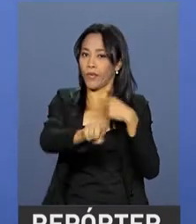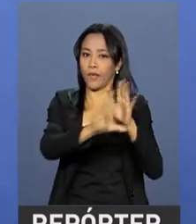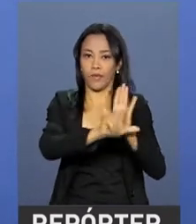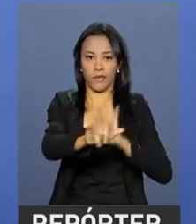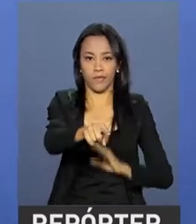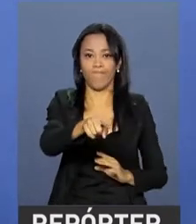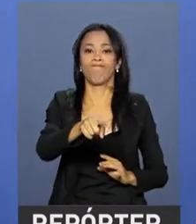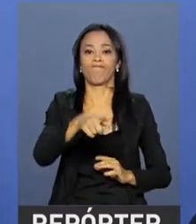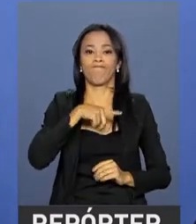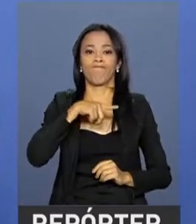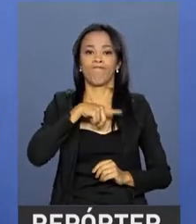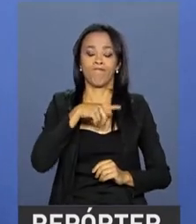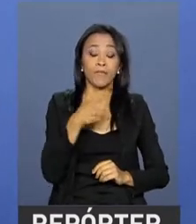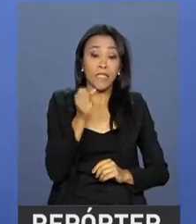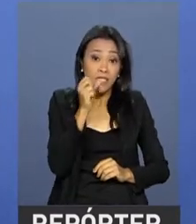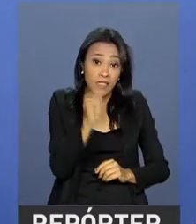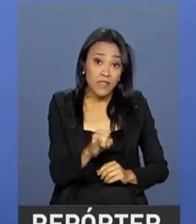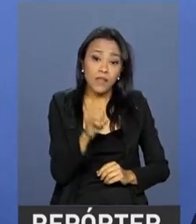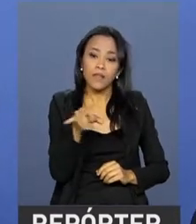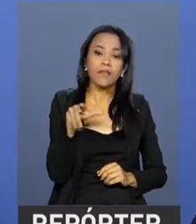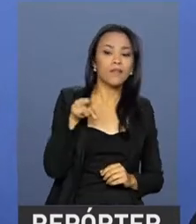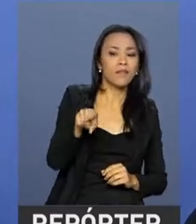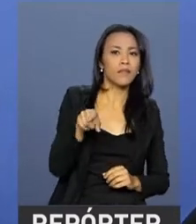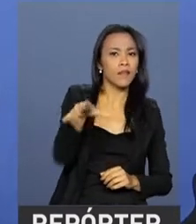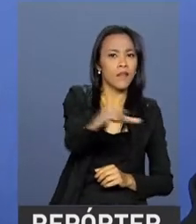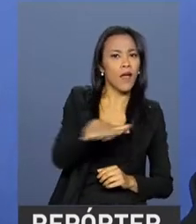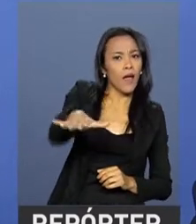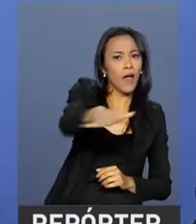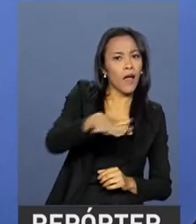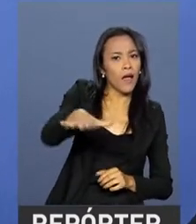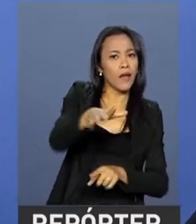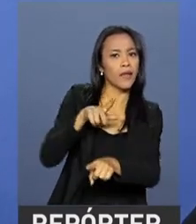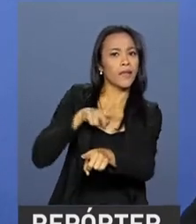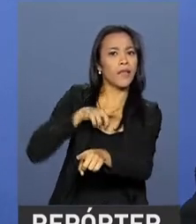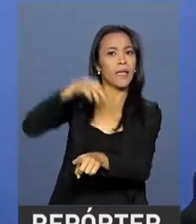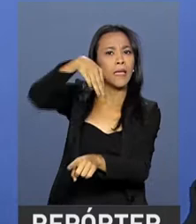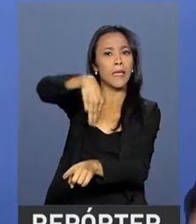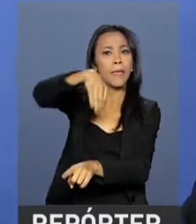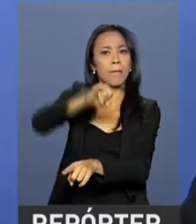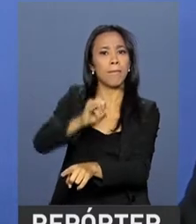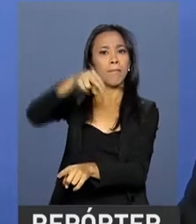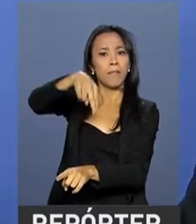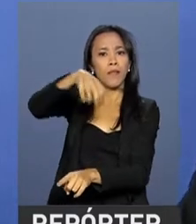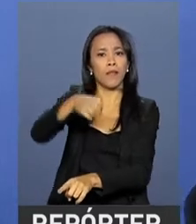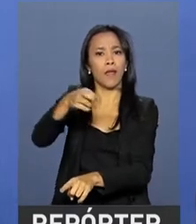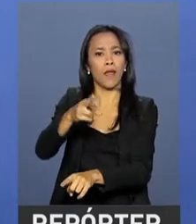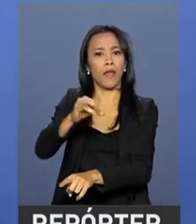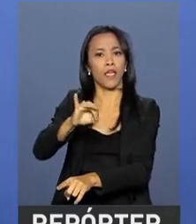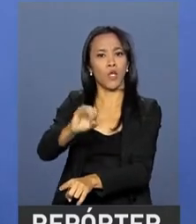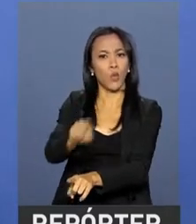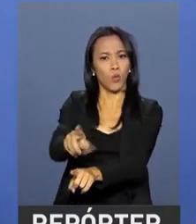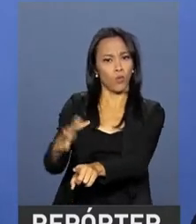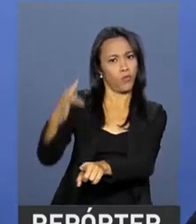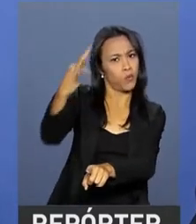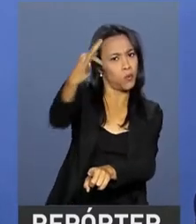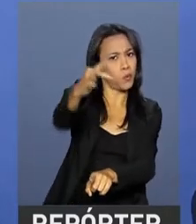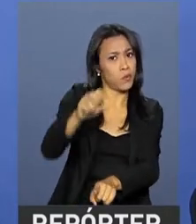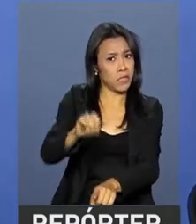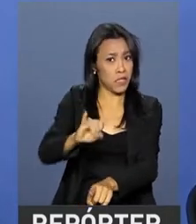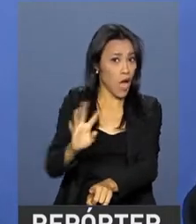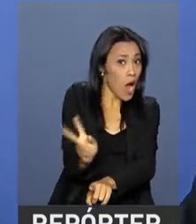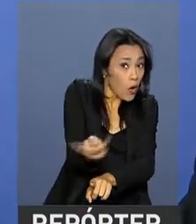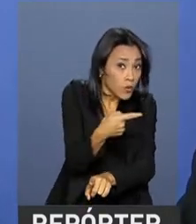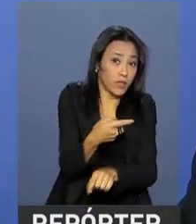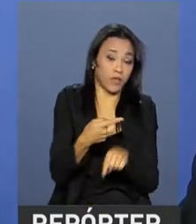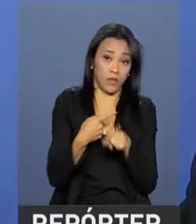que se por ventura na área que possa haver mineração em algum momento no futuro se ela vier a